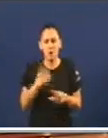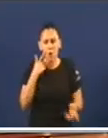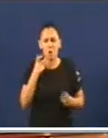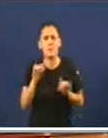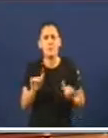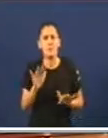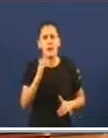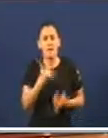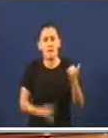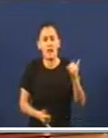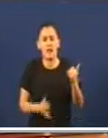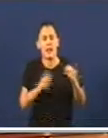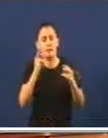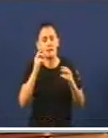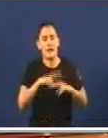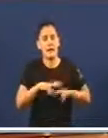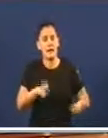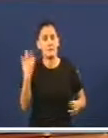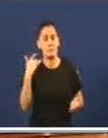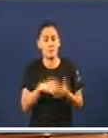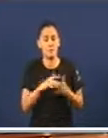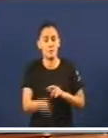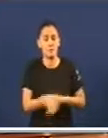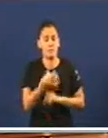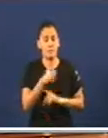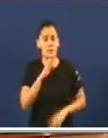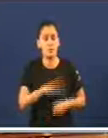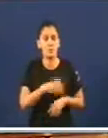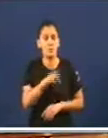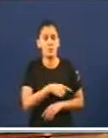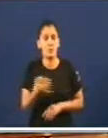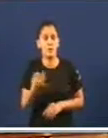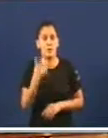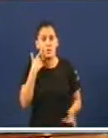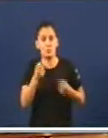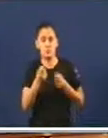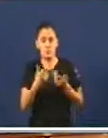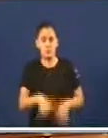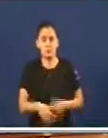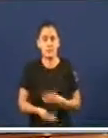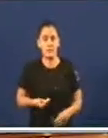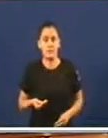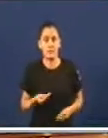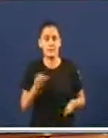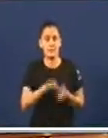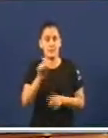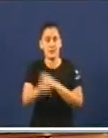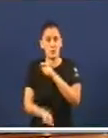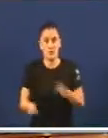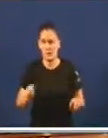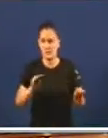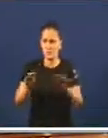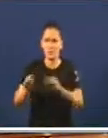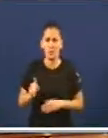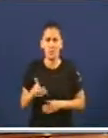cumprimento das iniciativas aprobadas na Cámara deberá poder controlarse de xeito sistemático. A cidadanía ten dereito